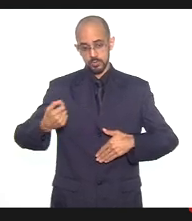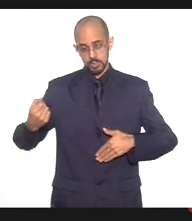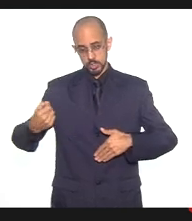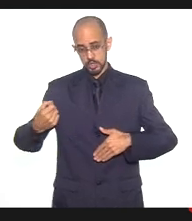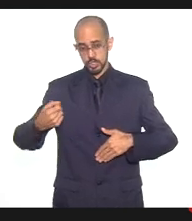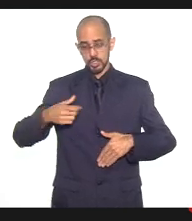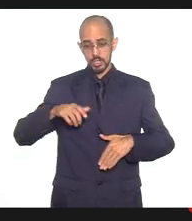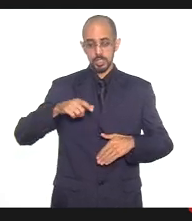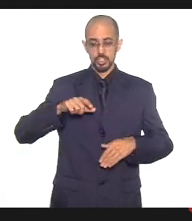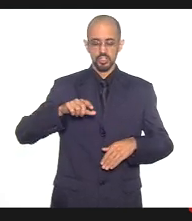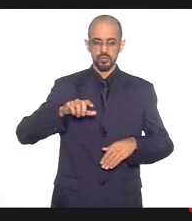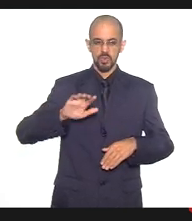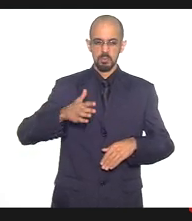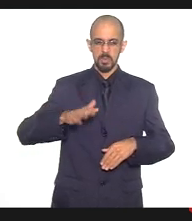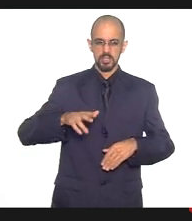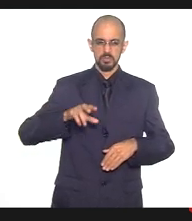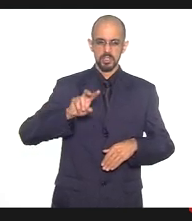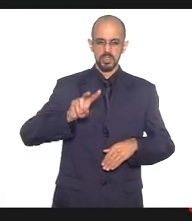de